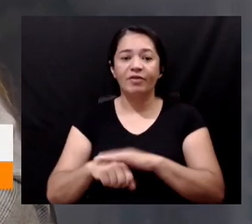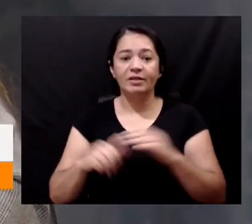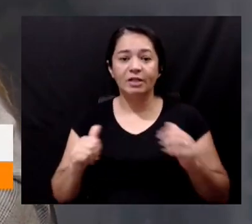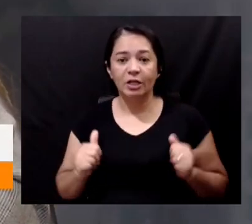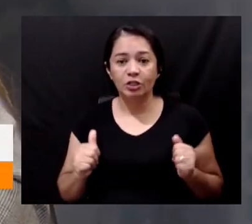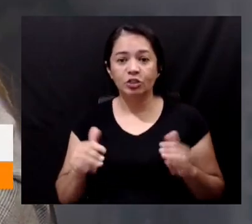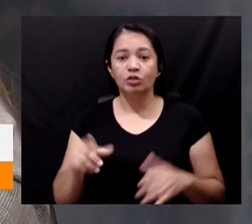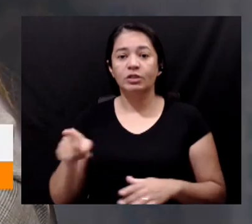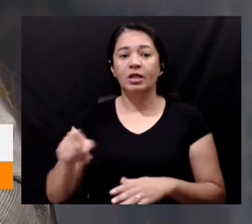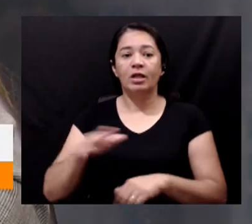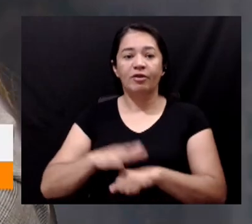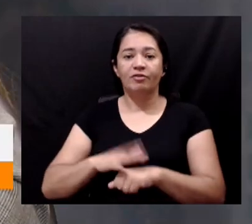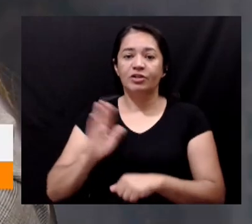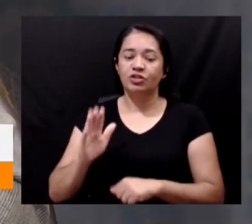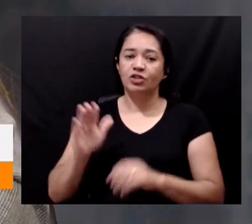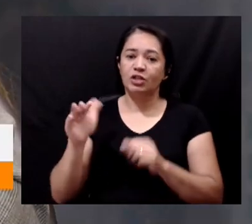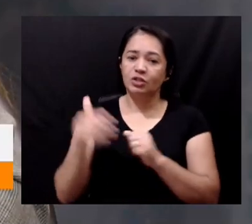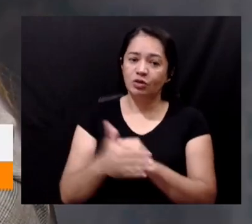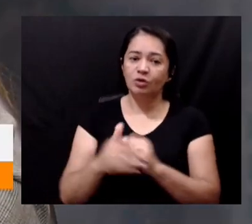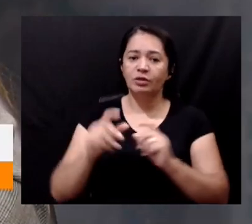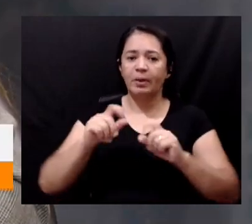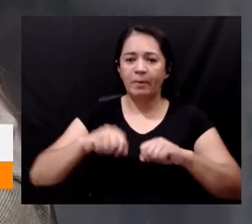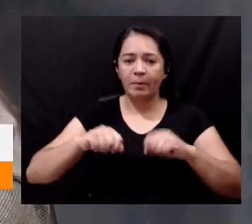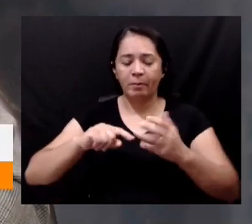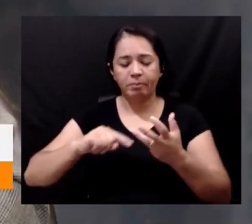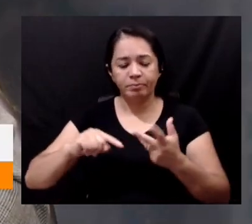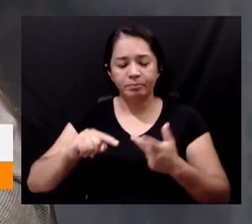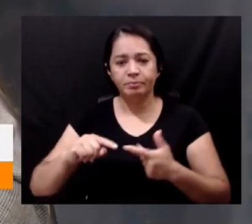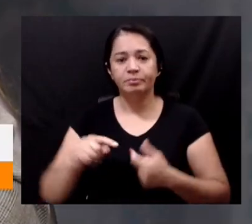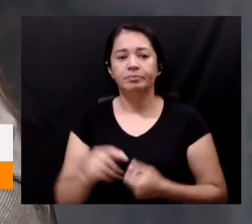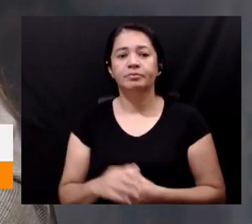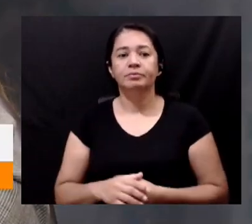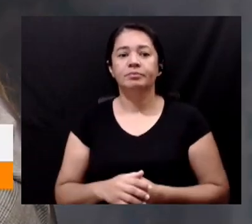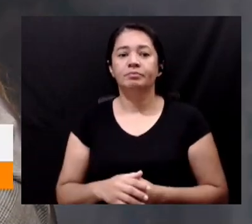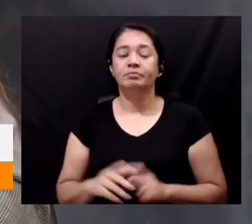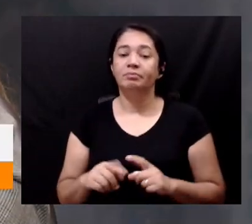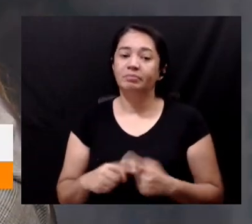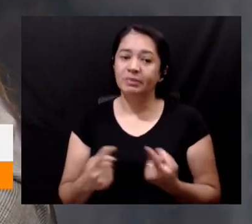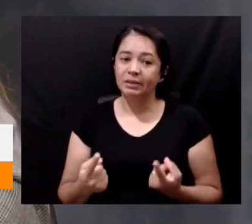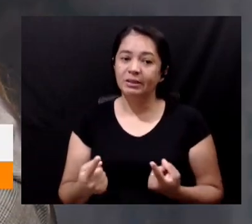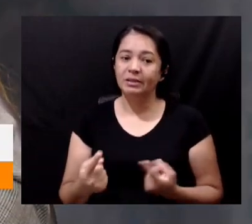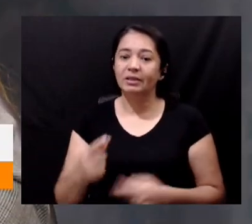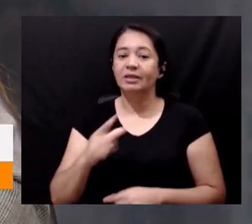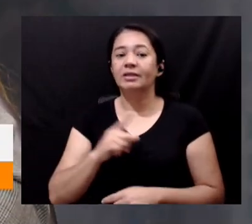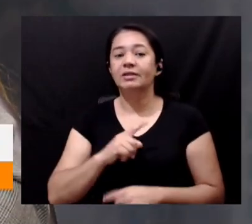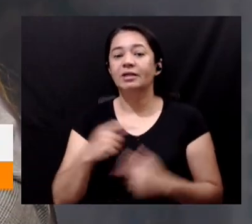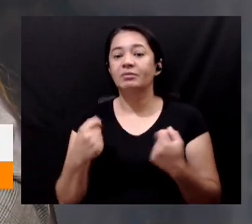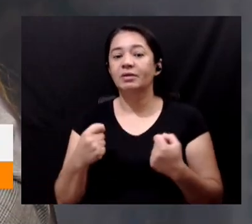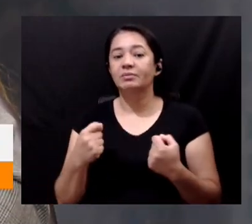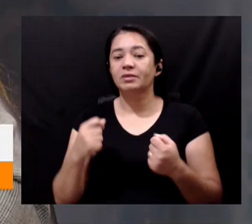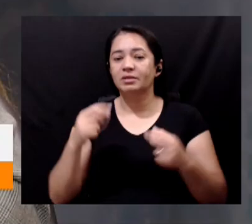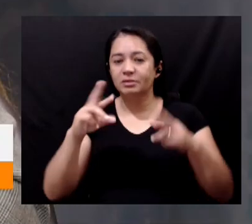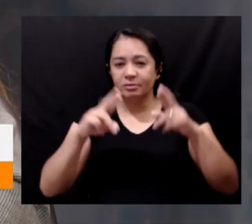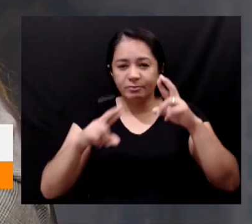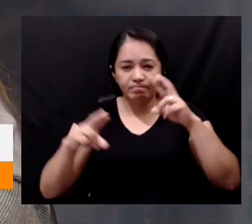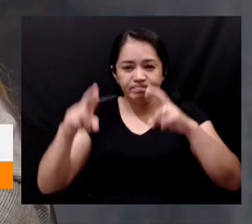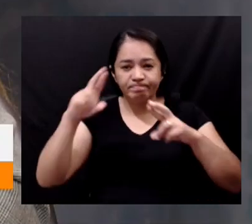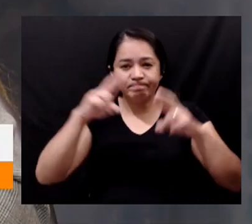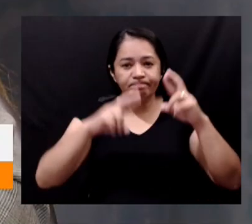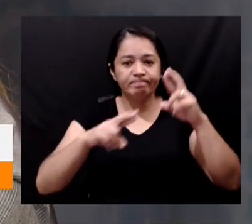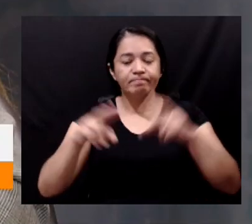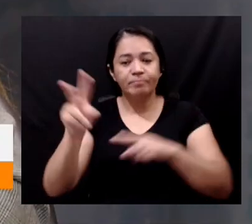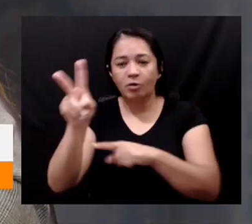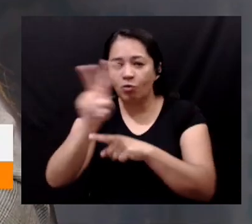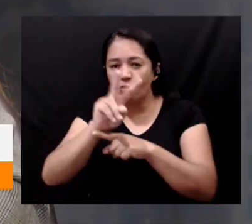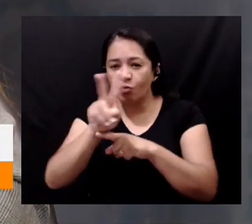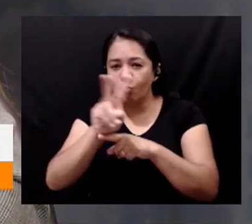Uhum. esconder as possibilidades, mas tem que ter uma vigilância, realmente. Sim. Tem que ver o que a criança